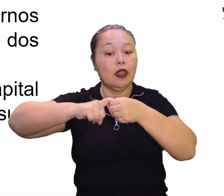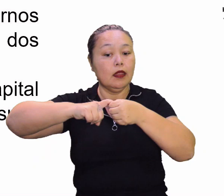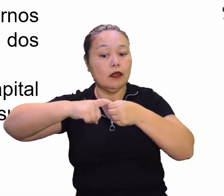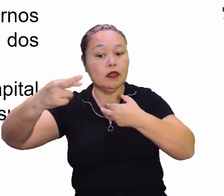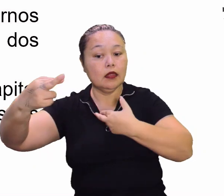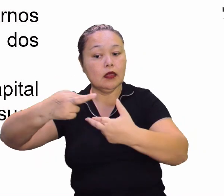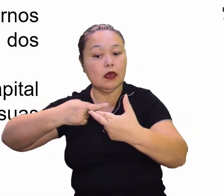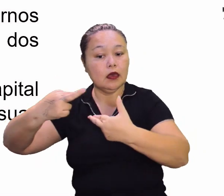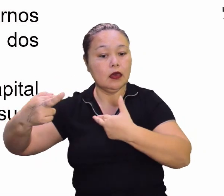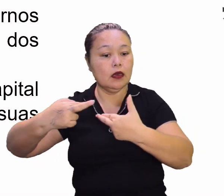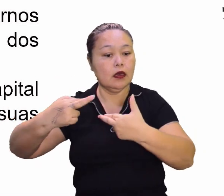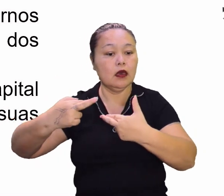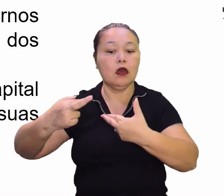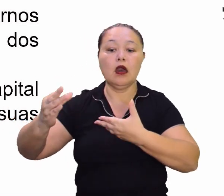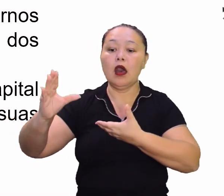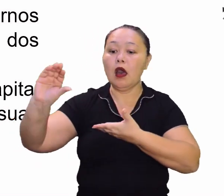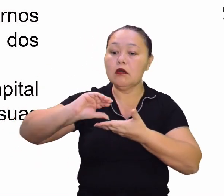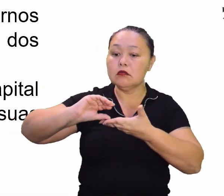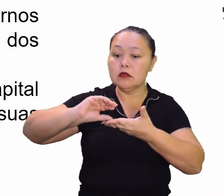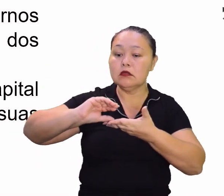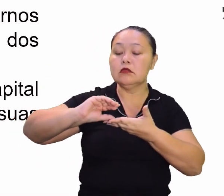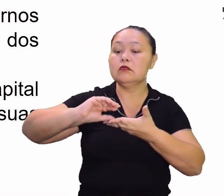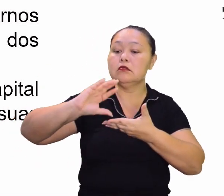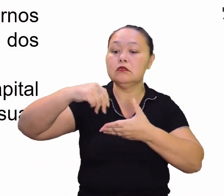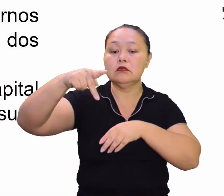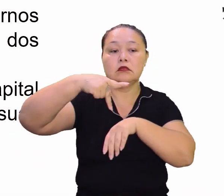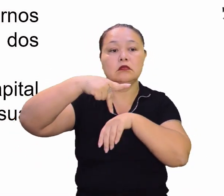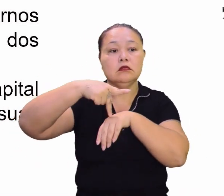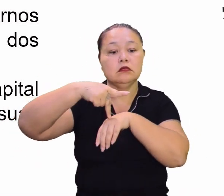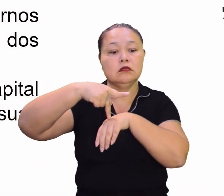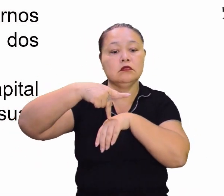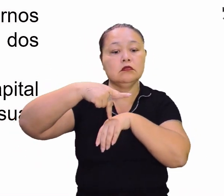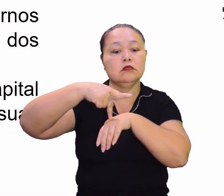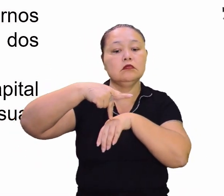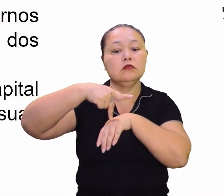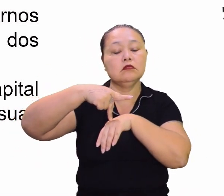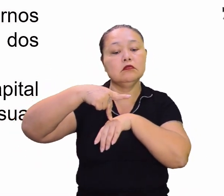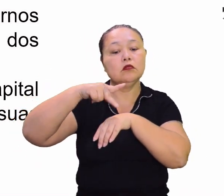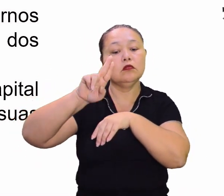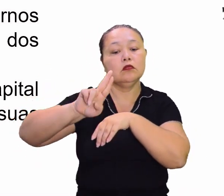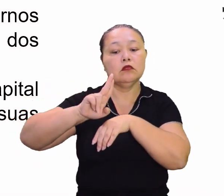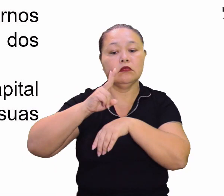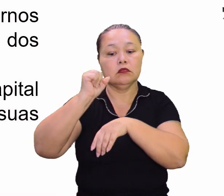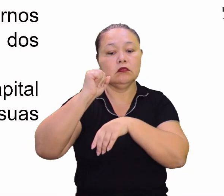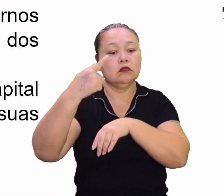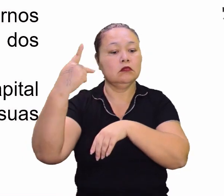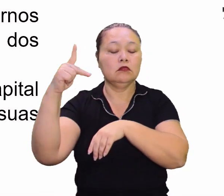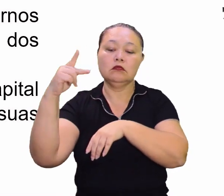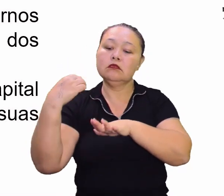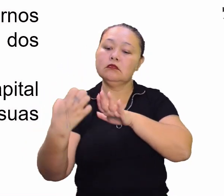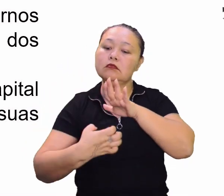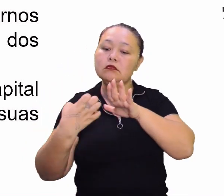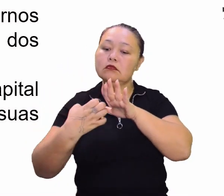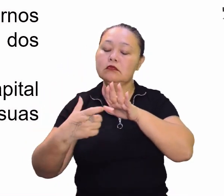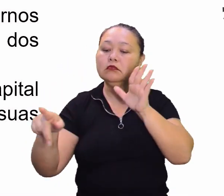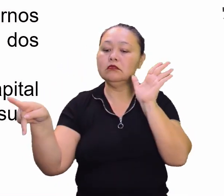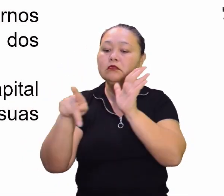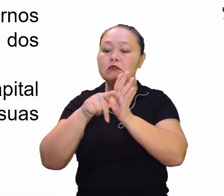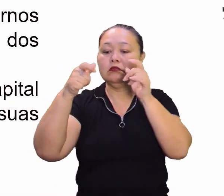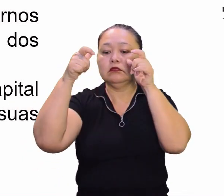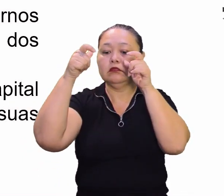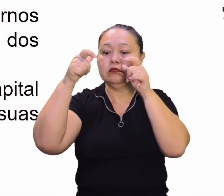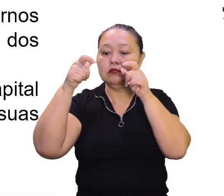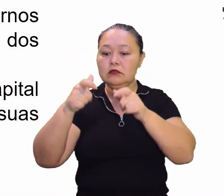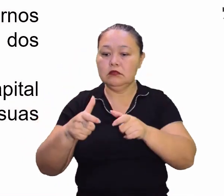a dependência em relação ao capital estrangeiro por meio do fortalecimento de